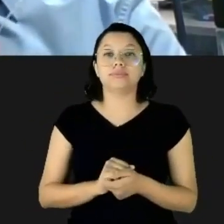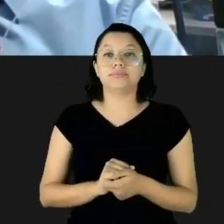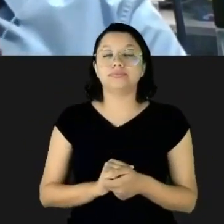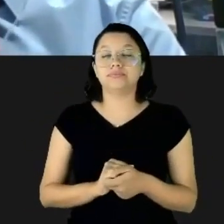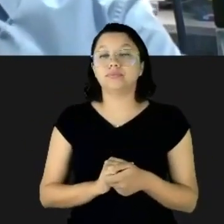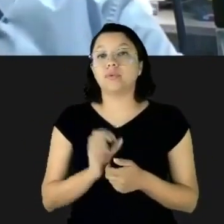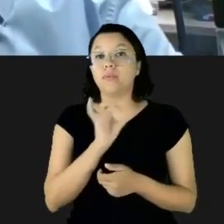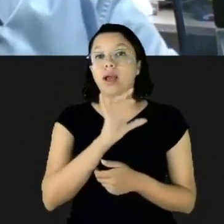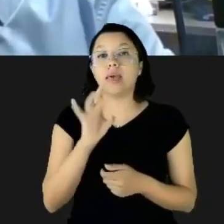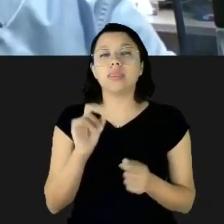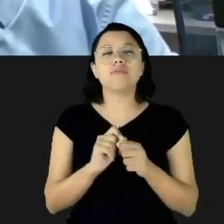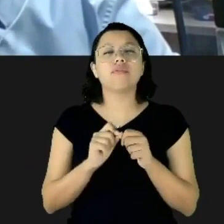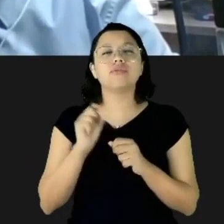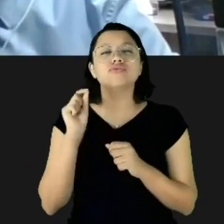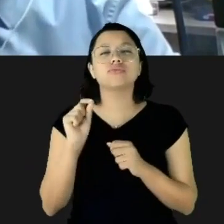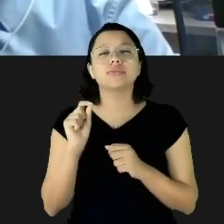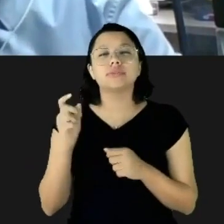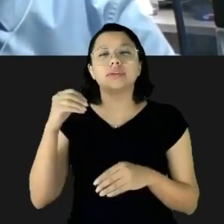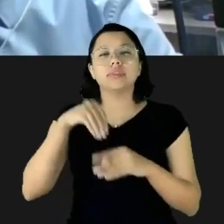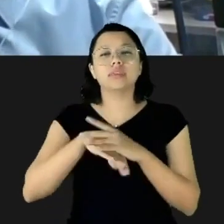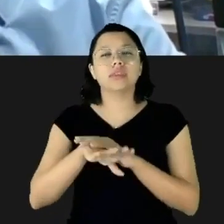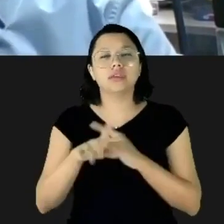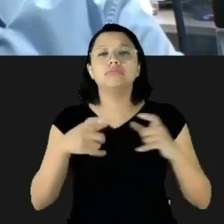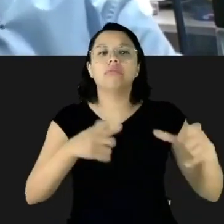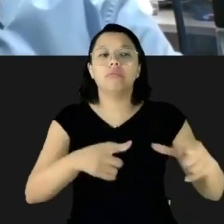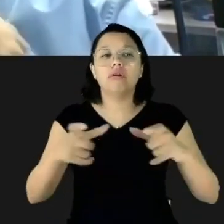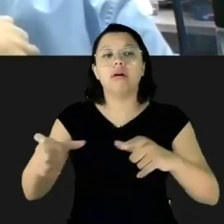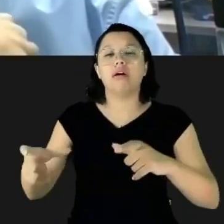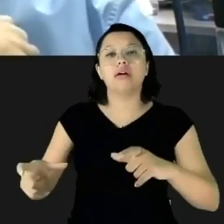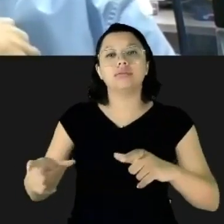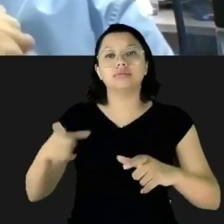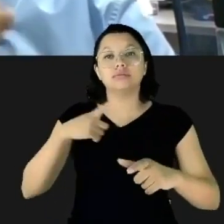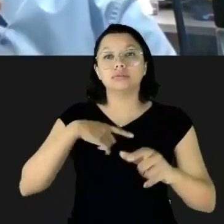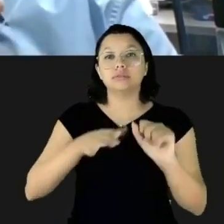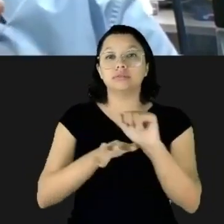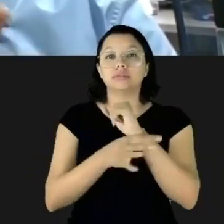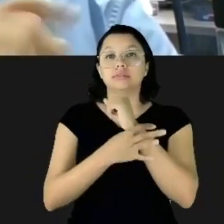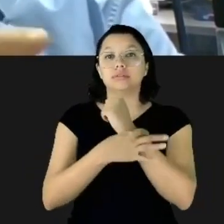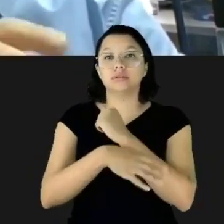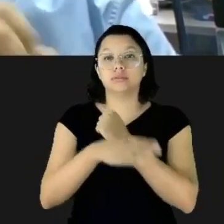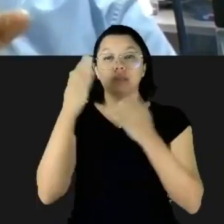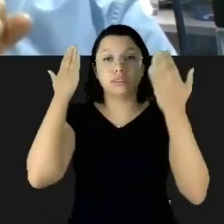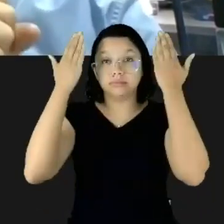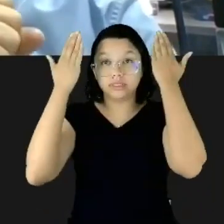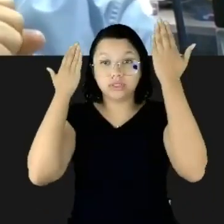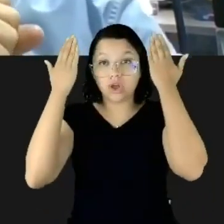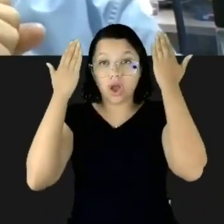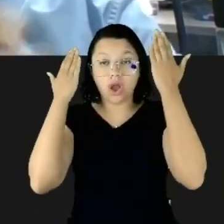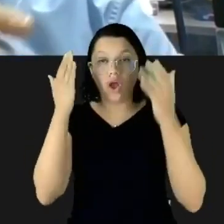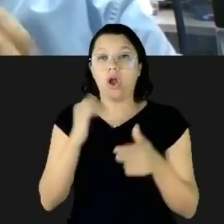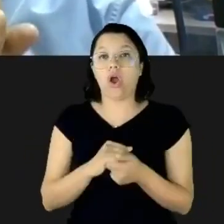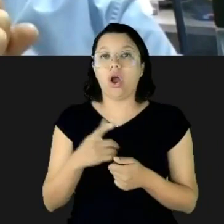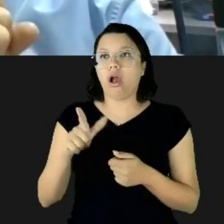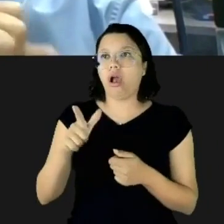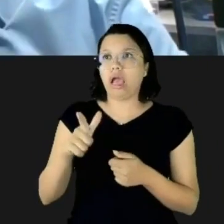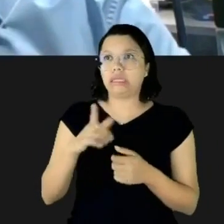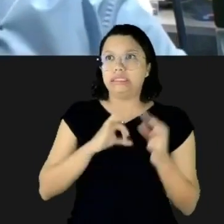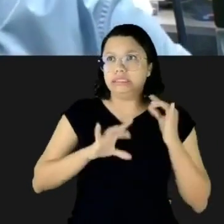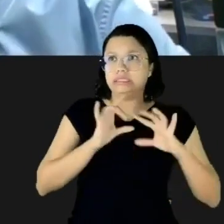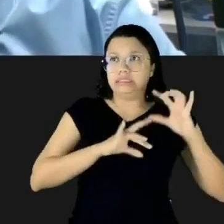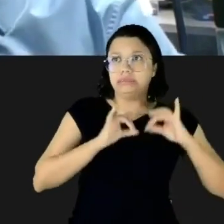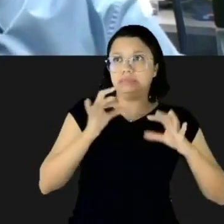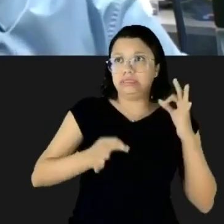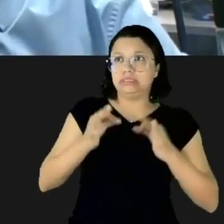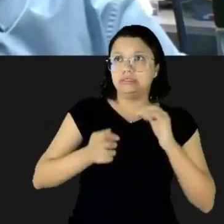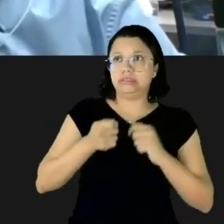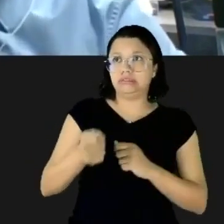cada um faz o que dentro da unidade, precisa ter segurança psicológica, sem precisar ter medo do diretor, do juiz,